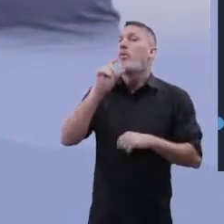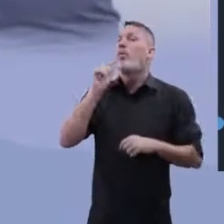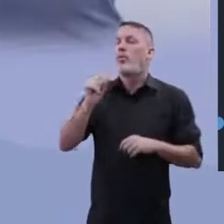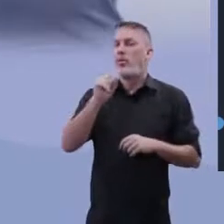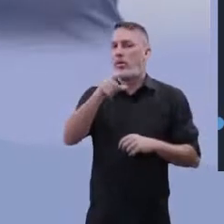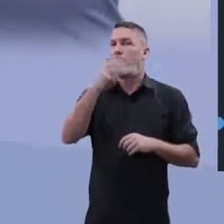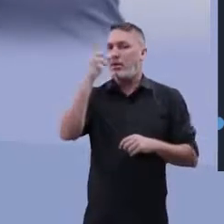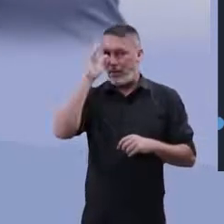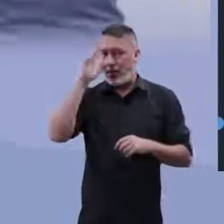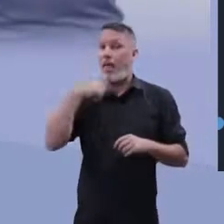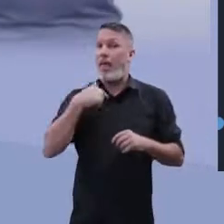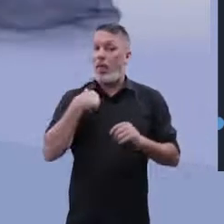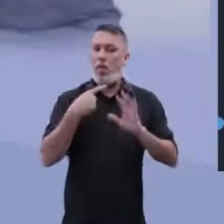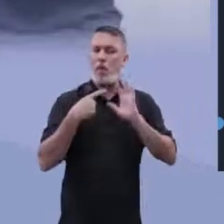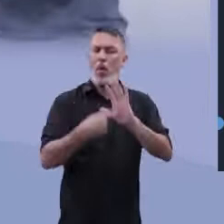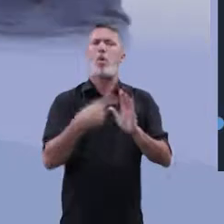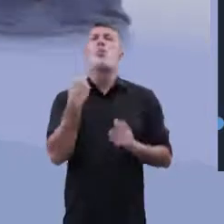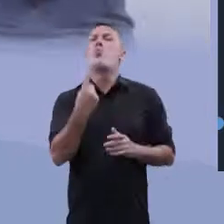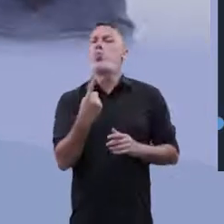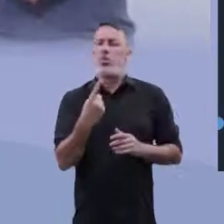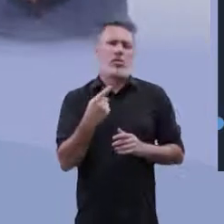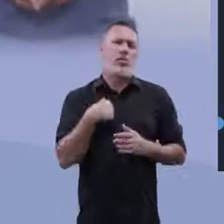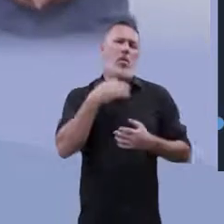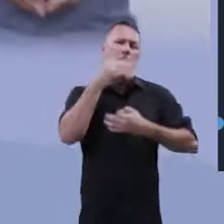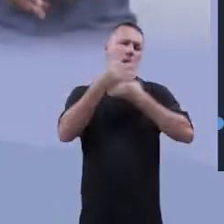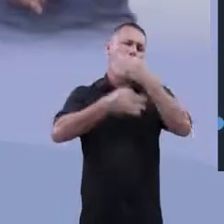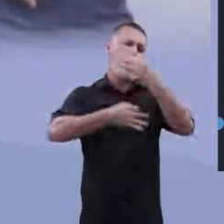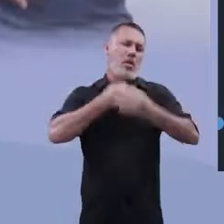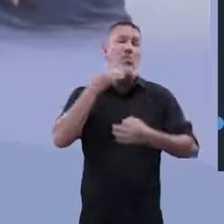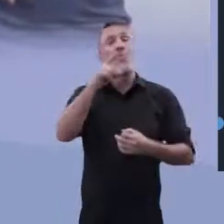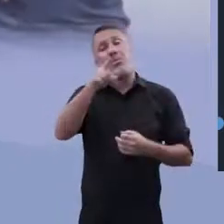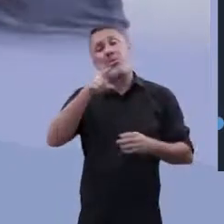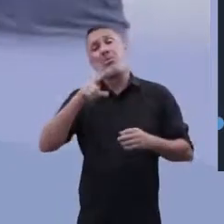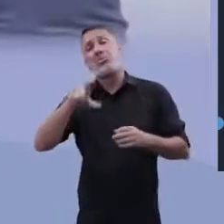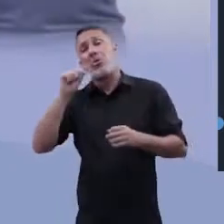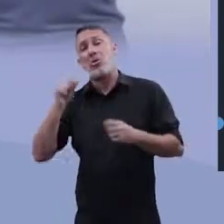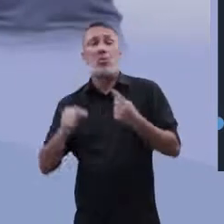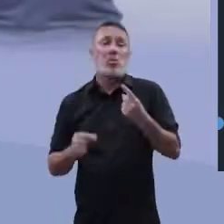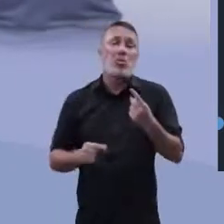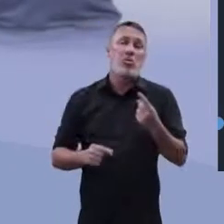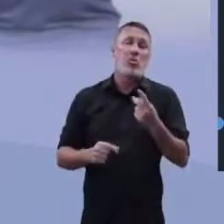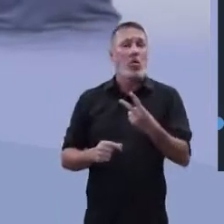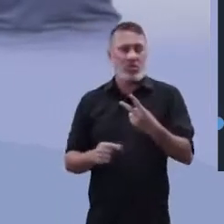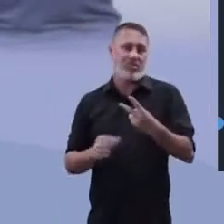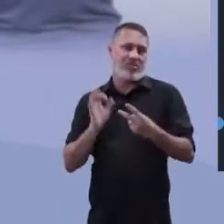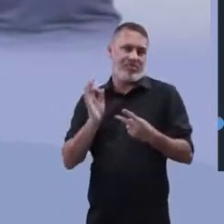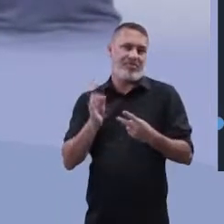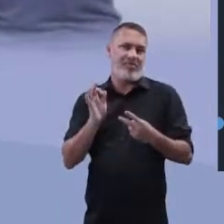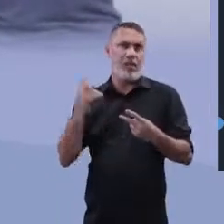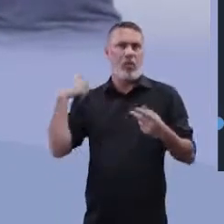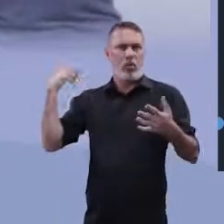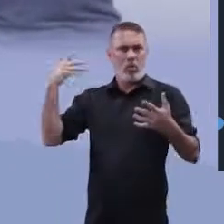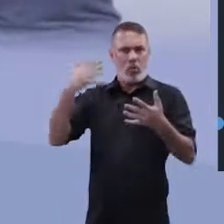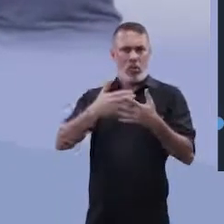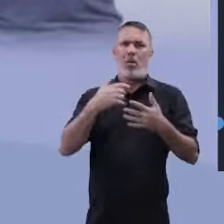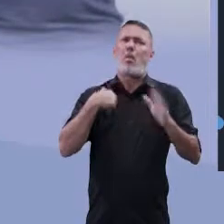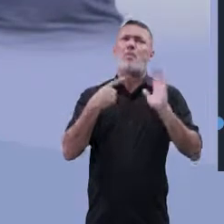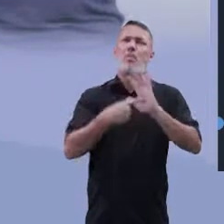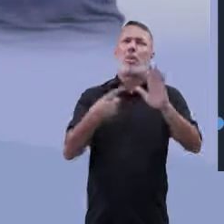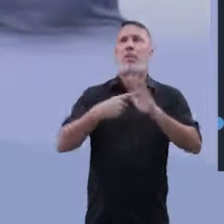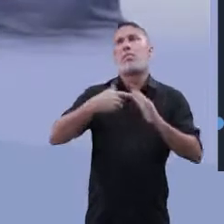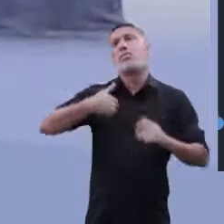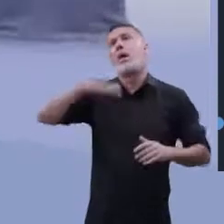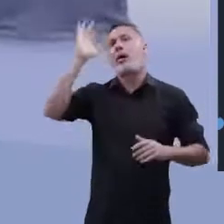falo com vocês o seguinte: eu apresento vários argumentos. E geralmente você vai precisar usar dois. E todas as nossas aulas, nós apresentamos mais